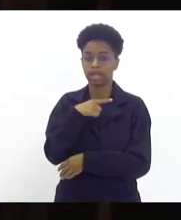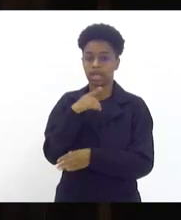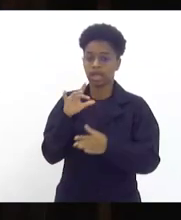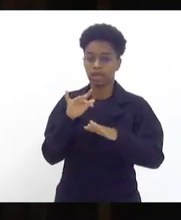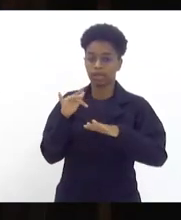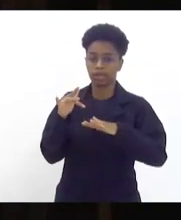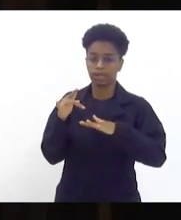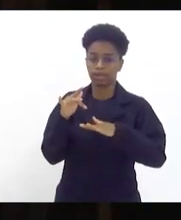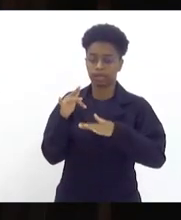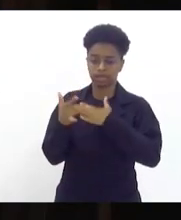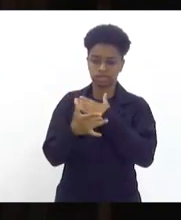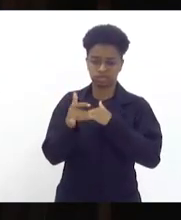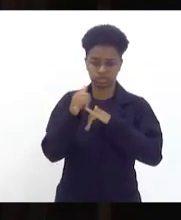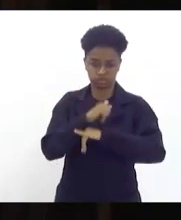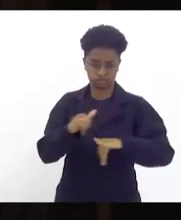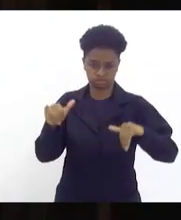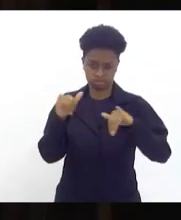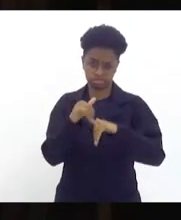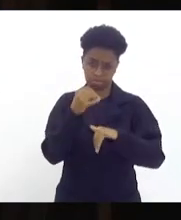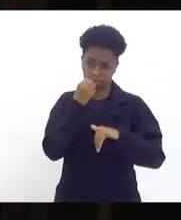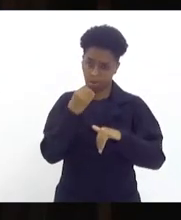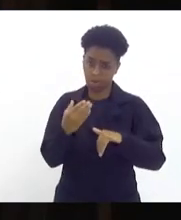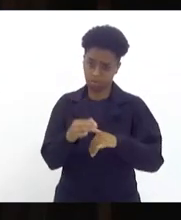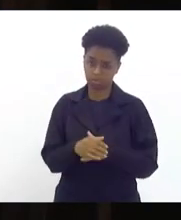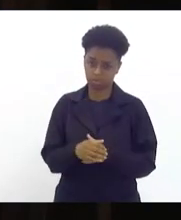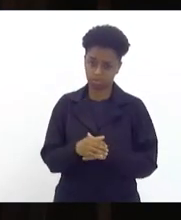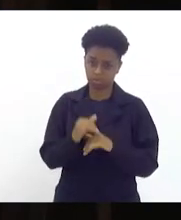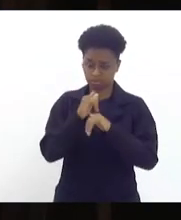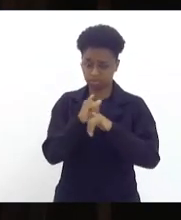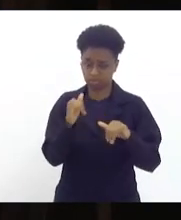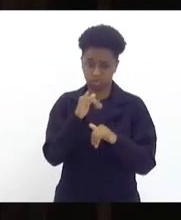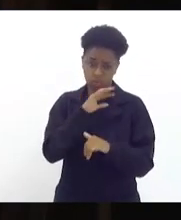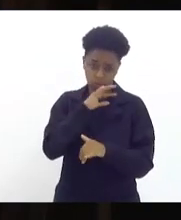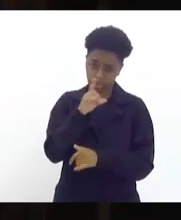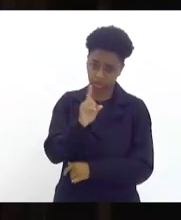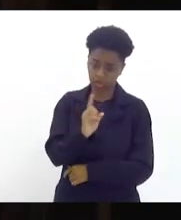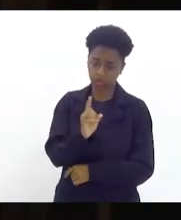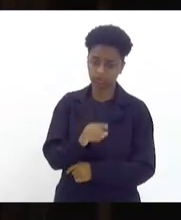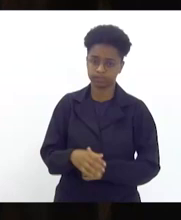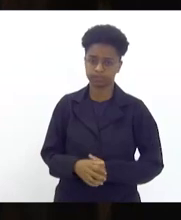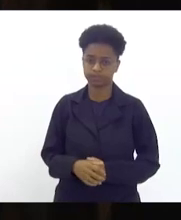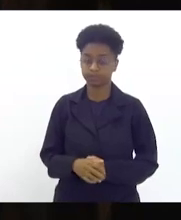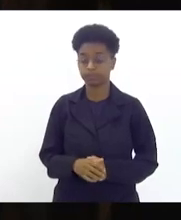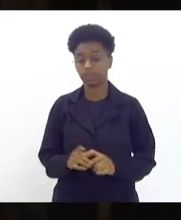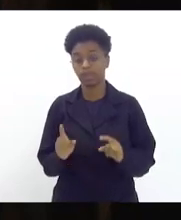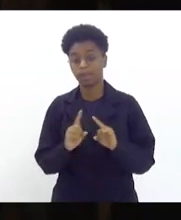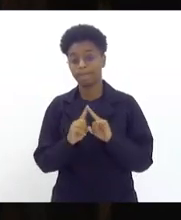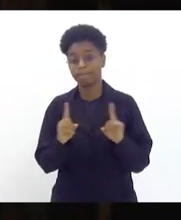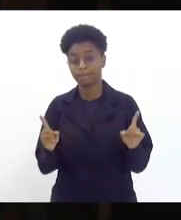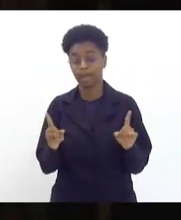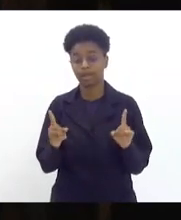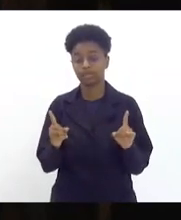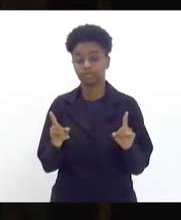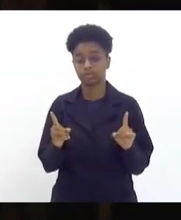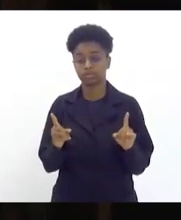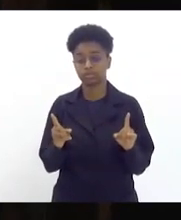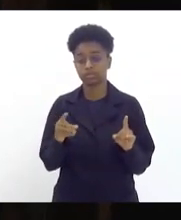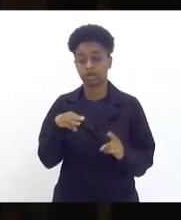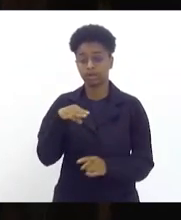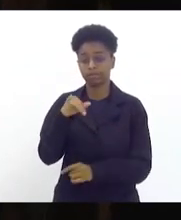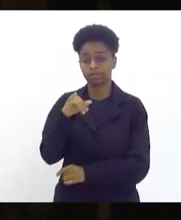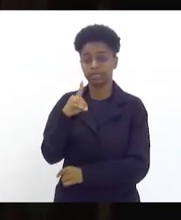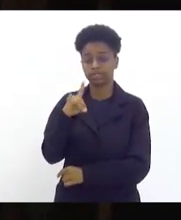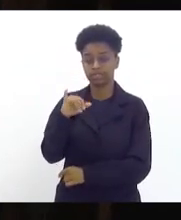local muito forte o que é bom não estou dizendo que é ruim é mas a mídia ali em